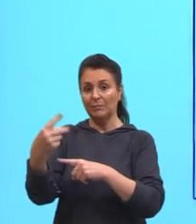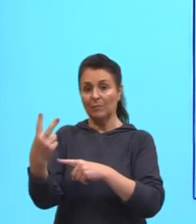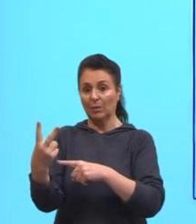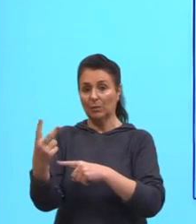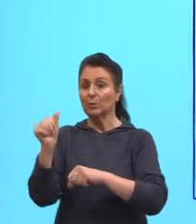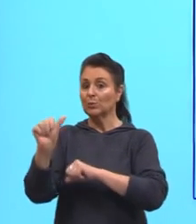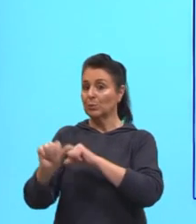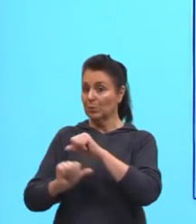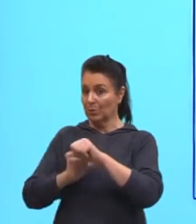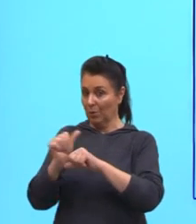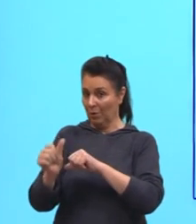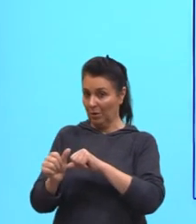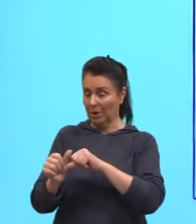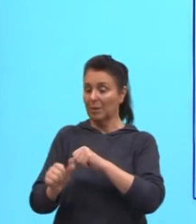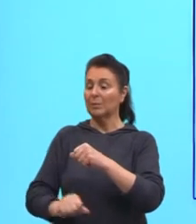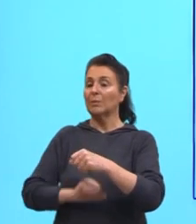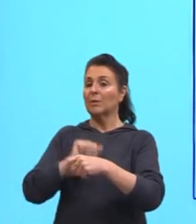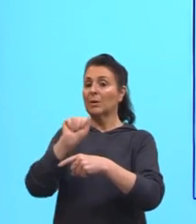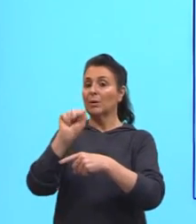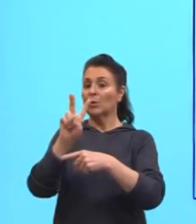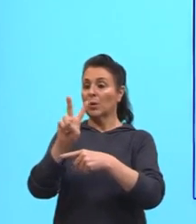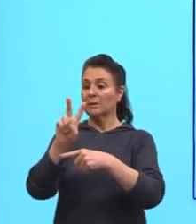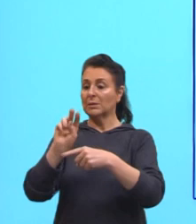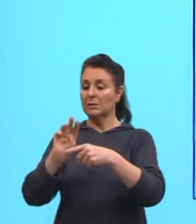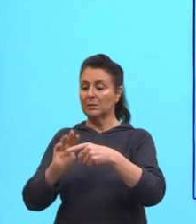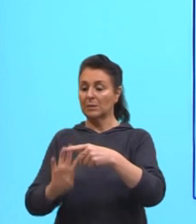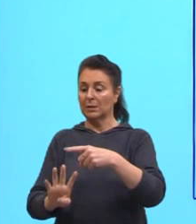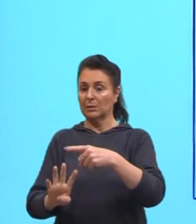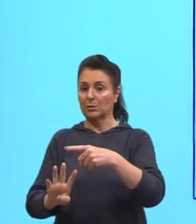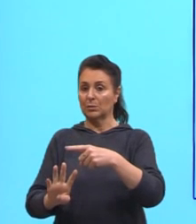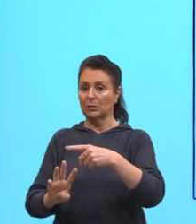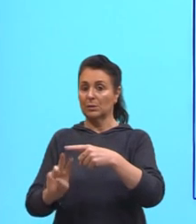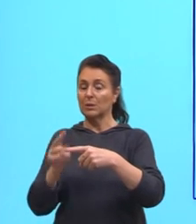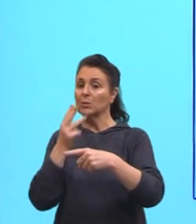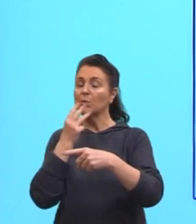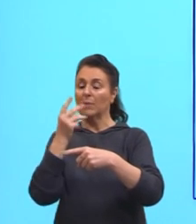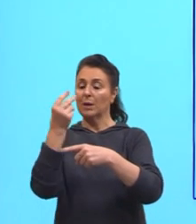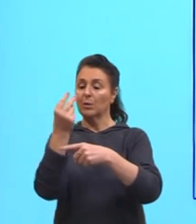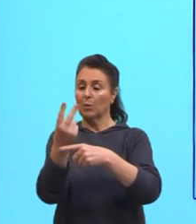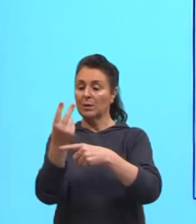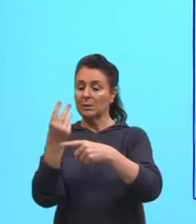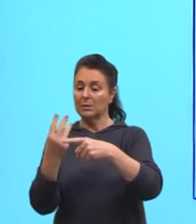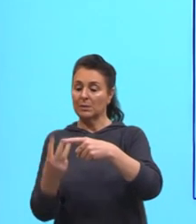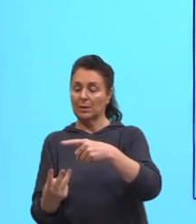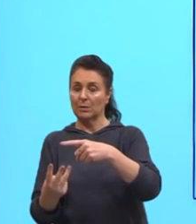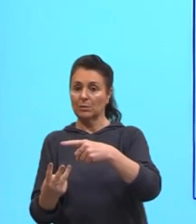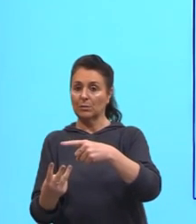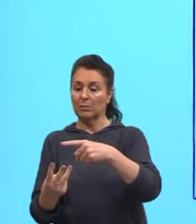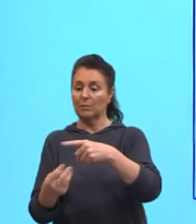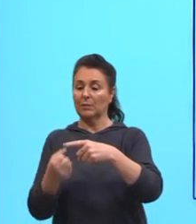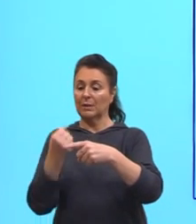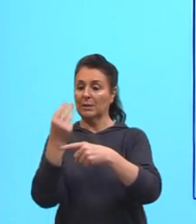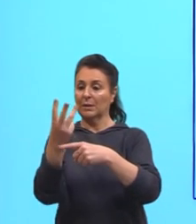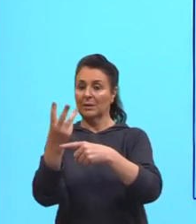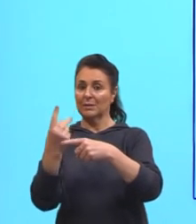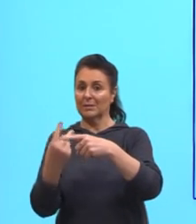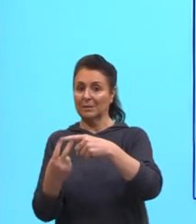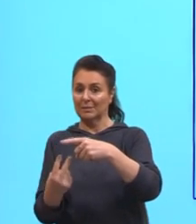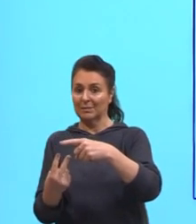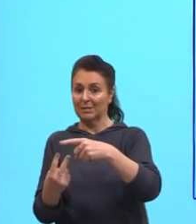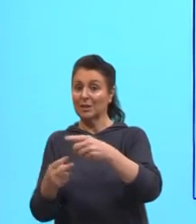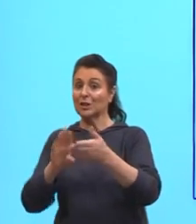essa fração então dois terços passa a ser três meios né E aí tiramos o sinal de menos tá